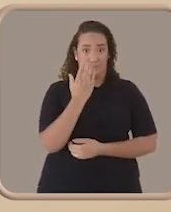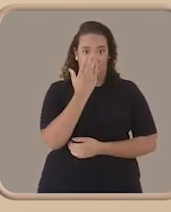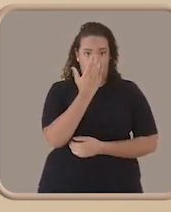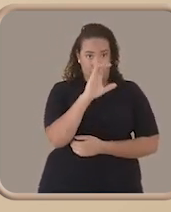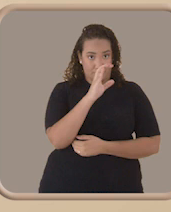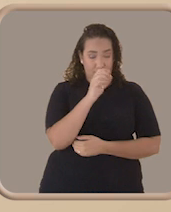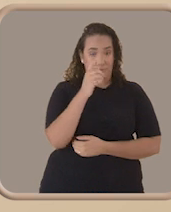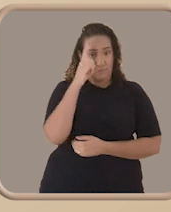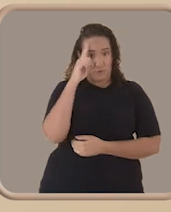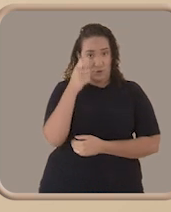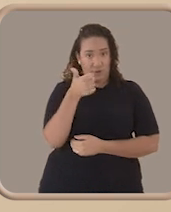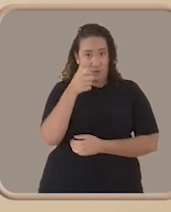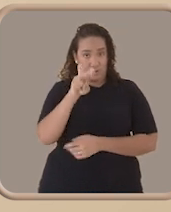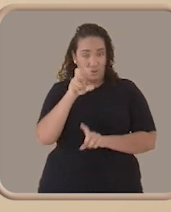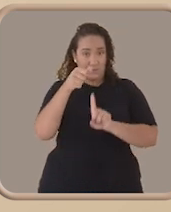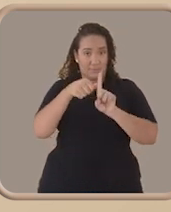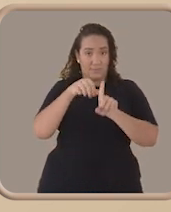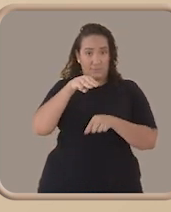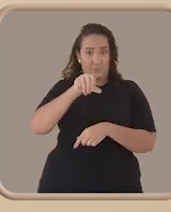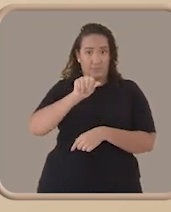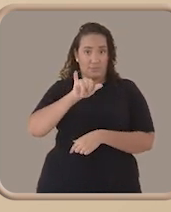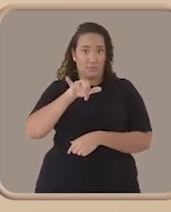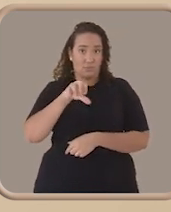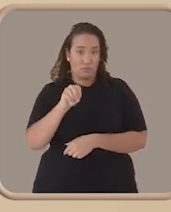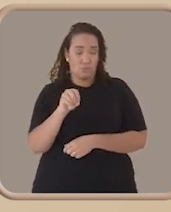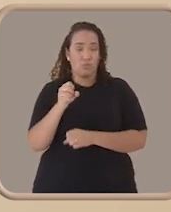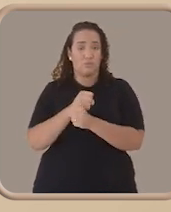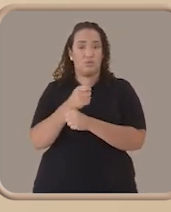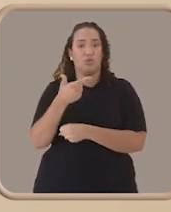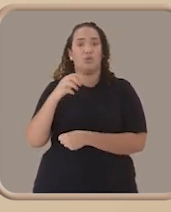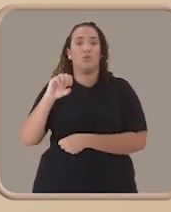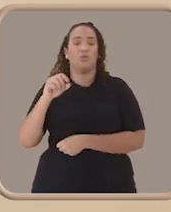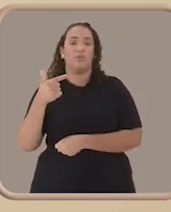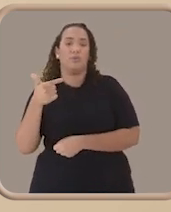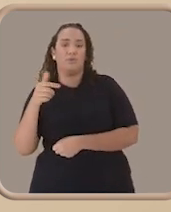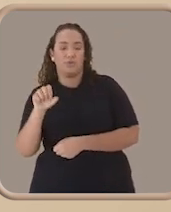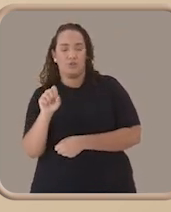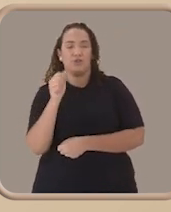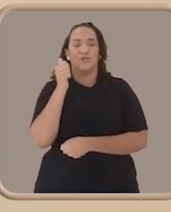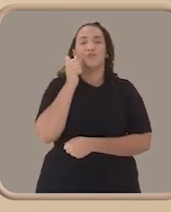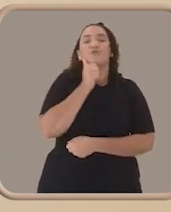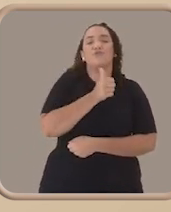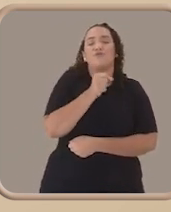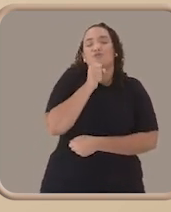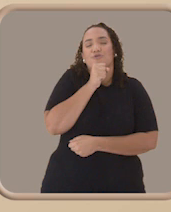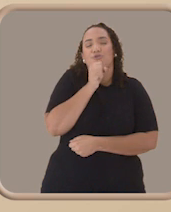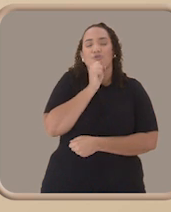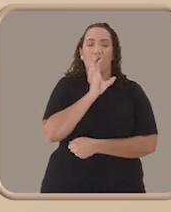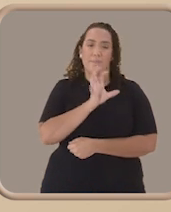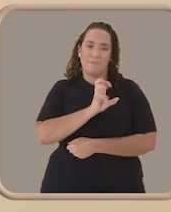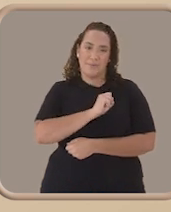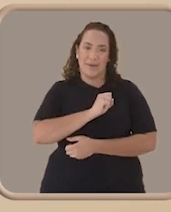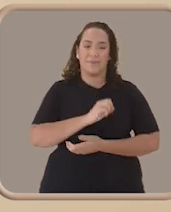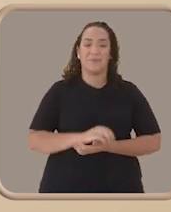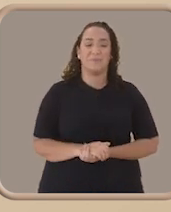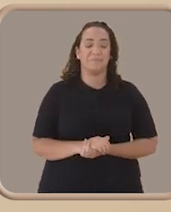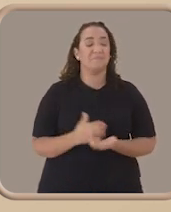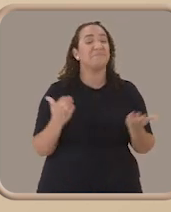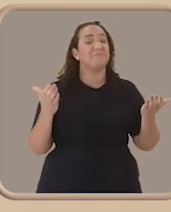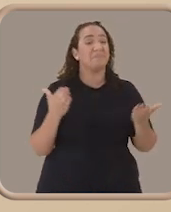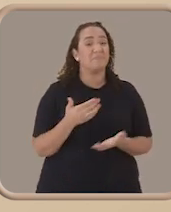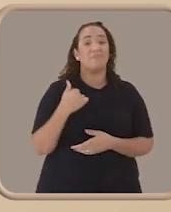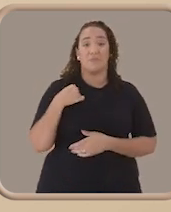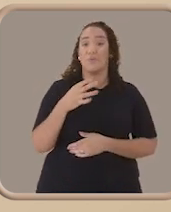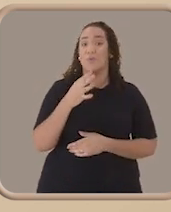Cariacica, 15 de maio de 2020. Querida vovó Maria, acabei de conhecer um pouco